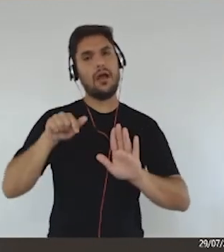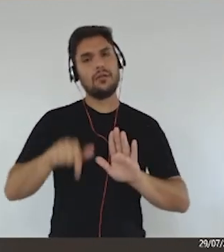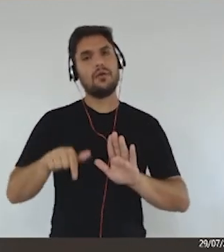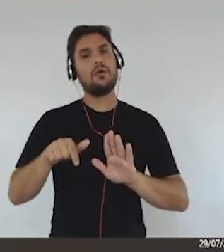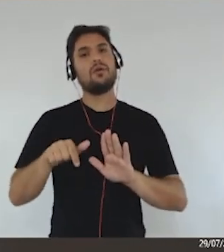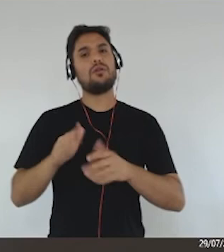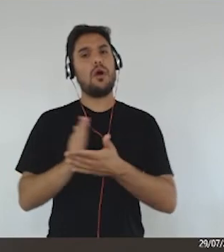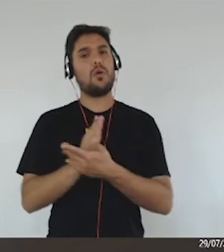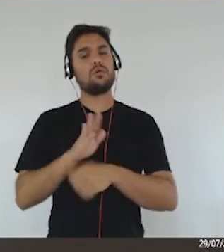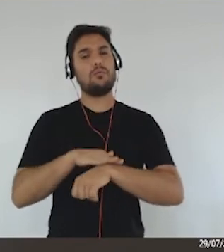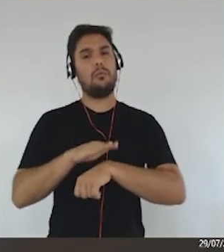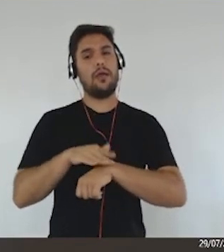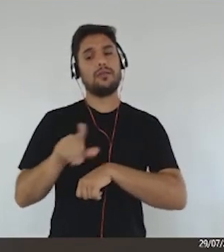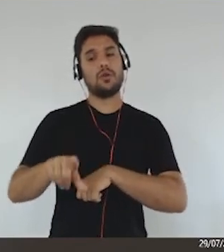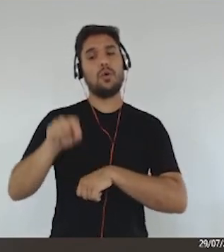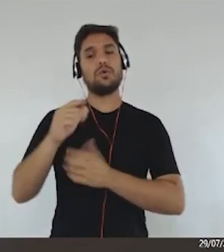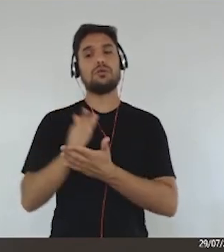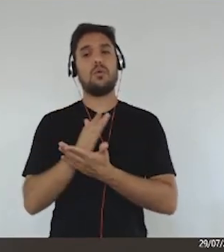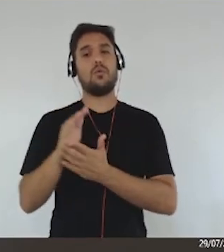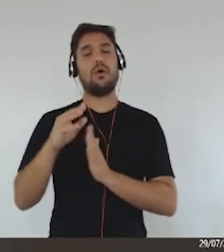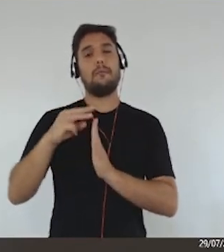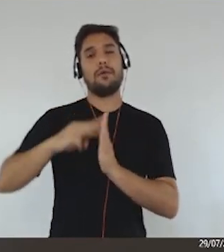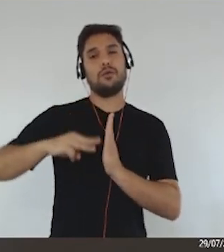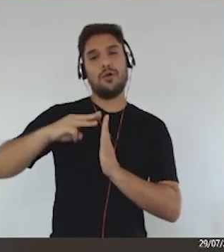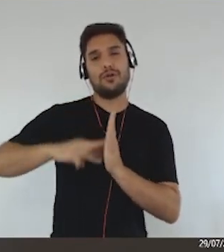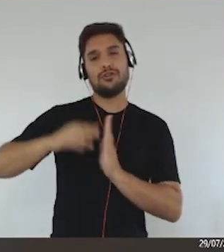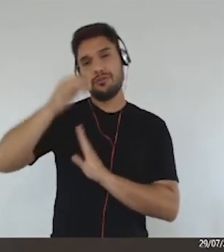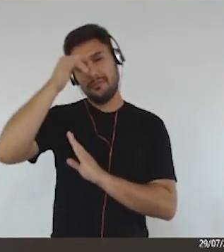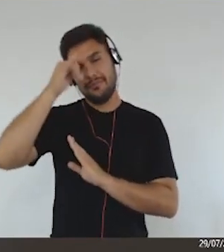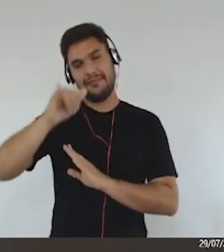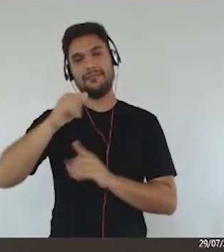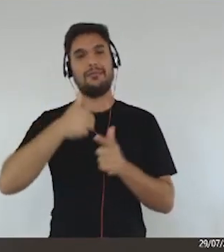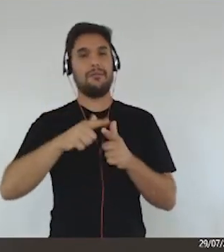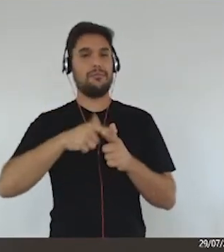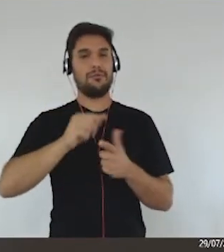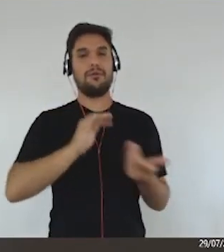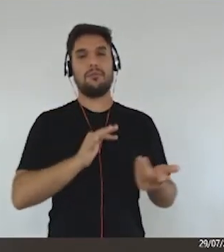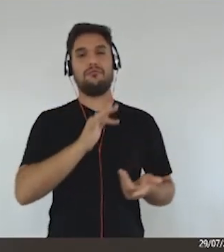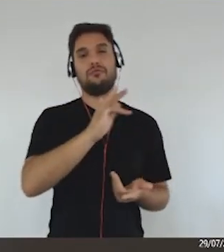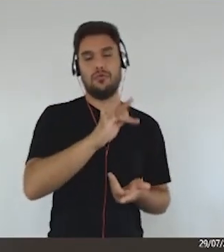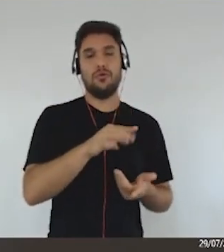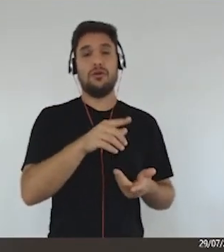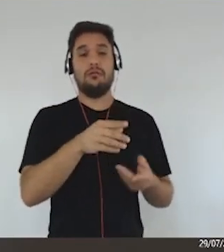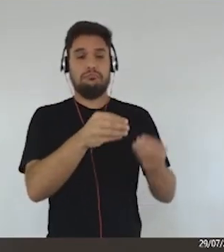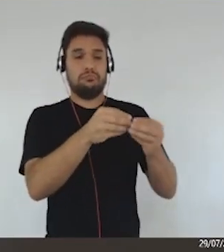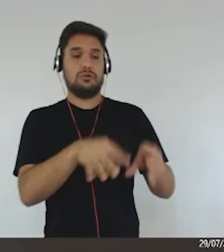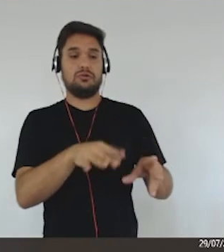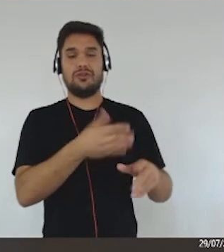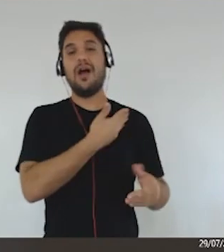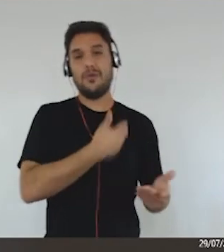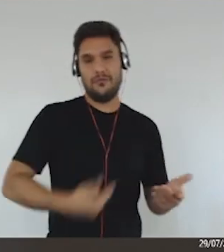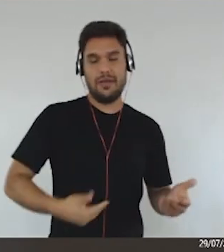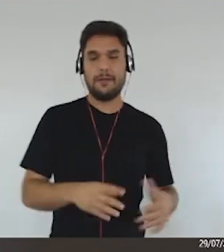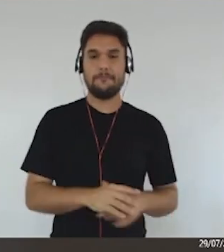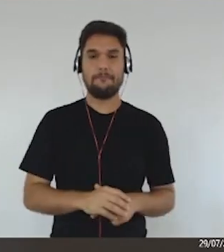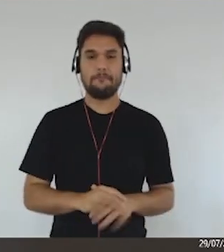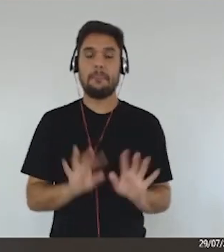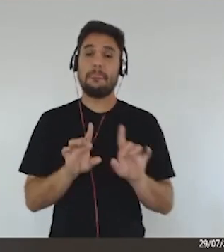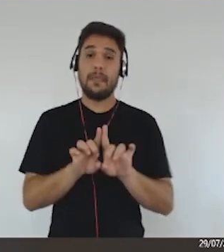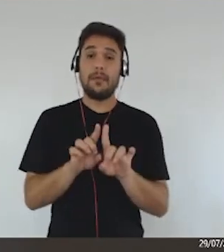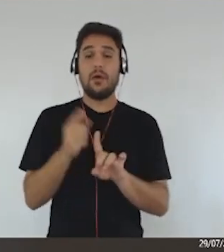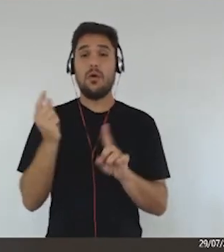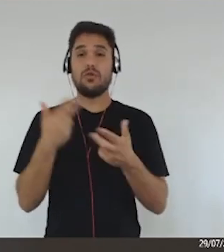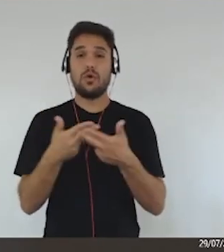à adoção de algumas fórmulas para acabar não criando problemas para a própria administração. Mas também eu acho que um ponto